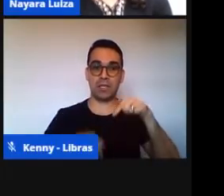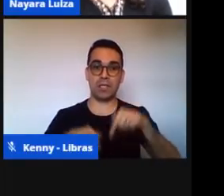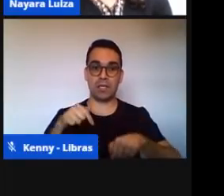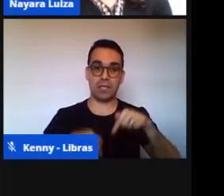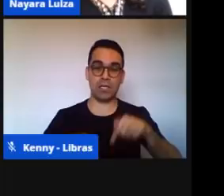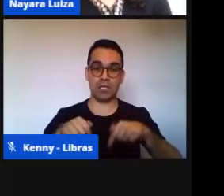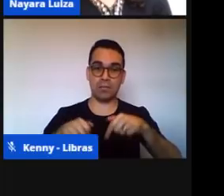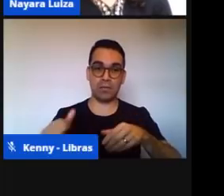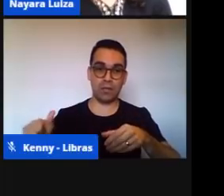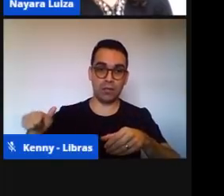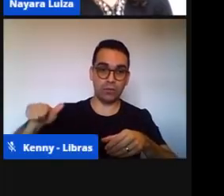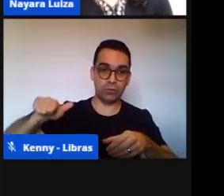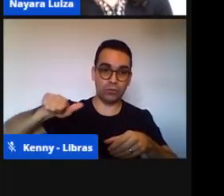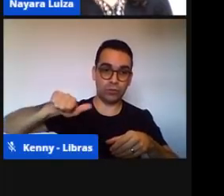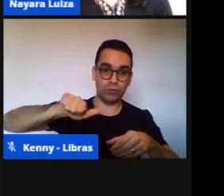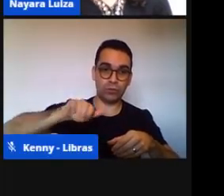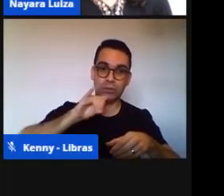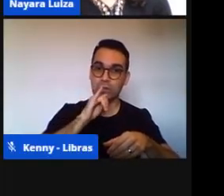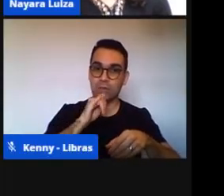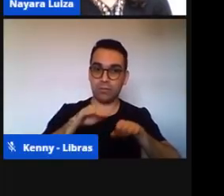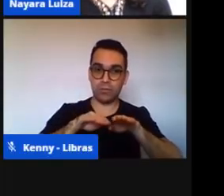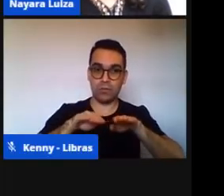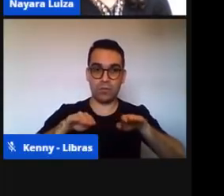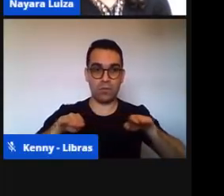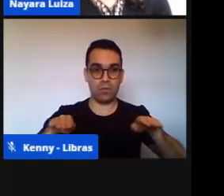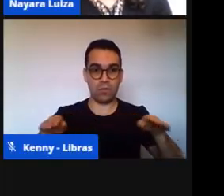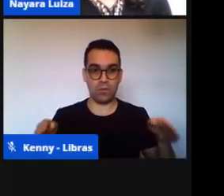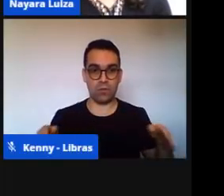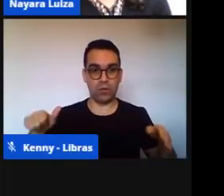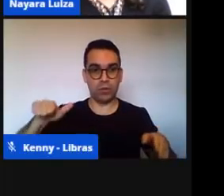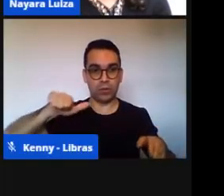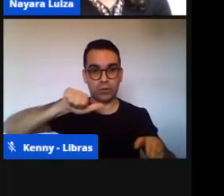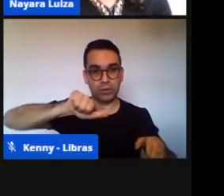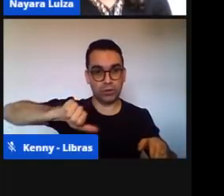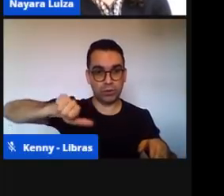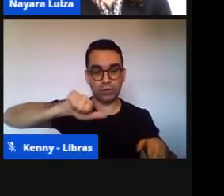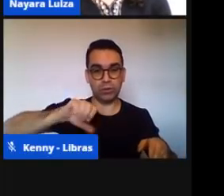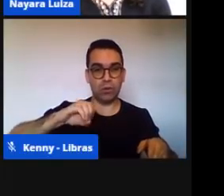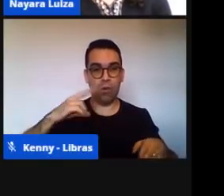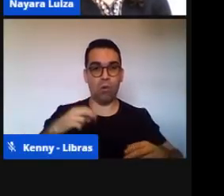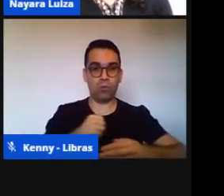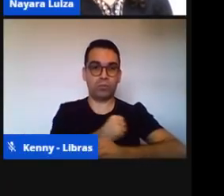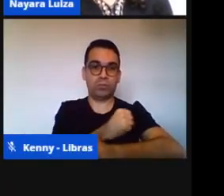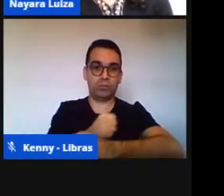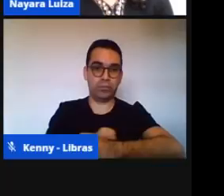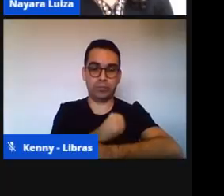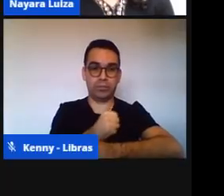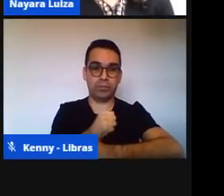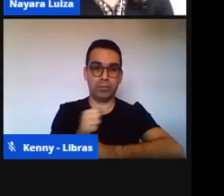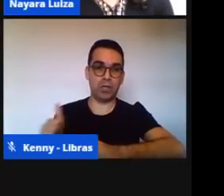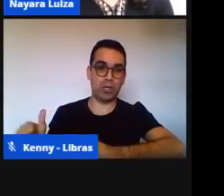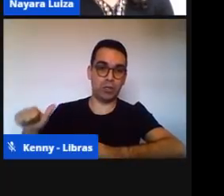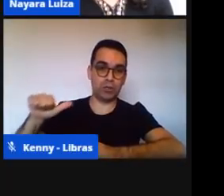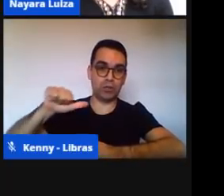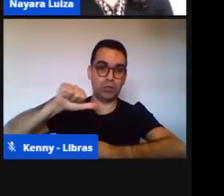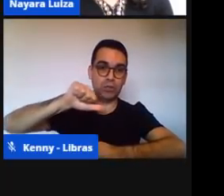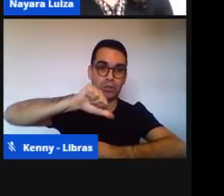aplicado naquele copo, naquele prato, na panela, na bancada, para garantir a